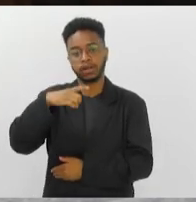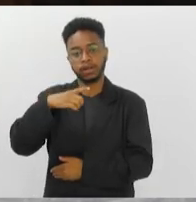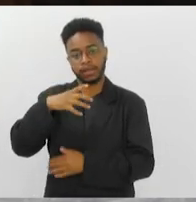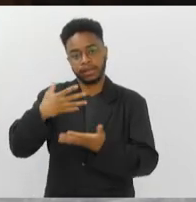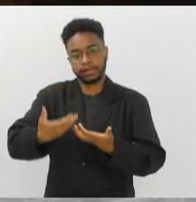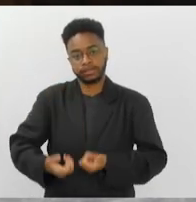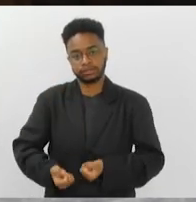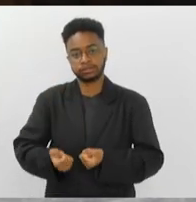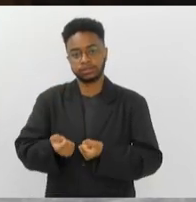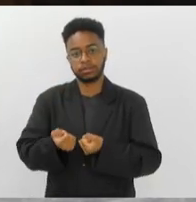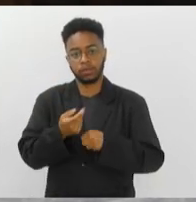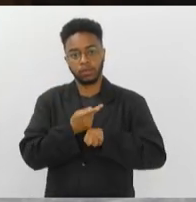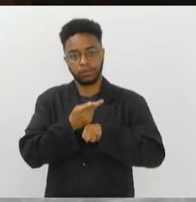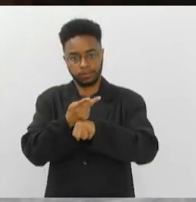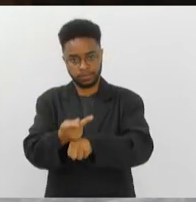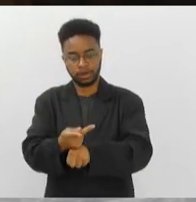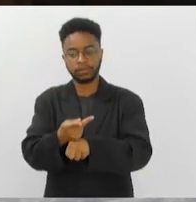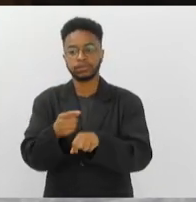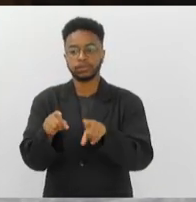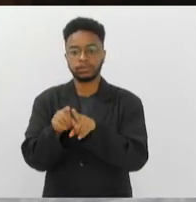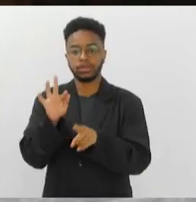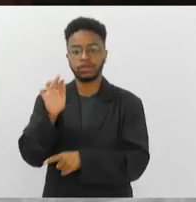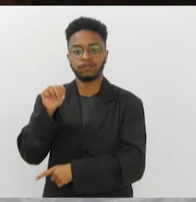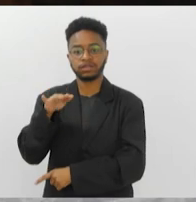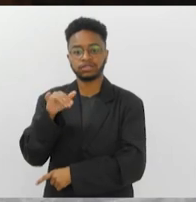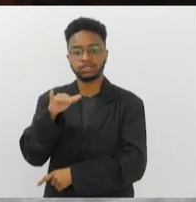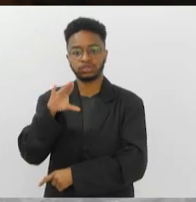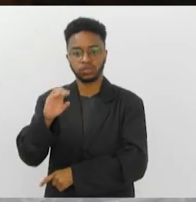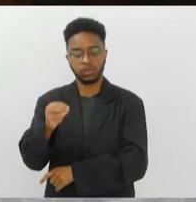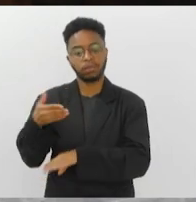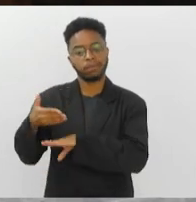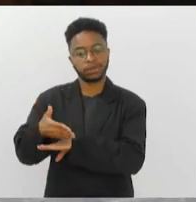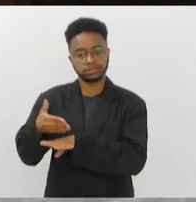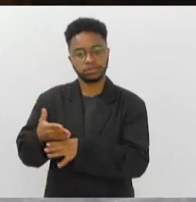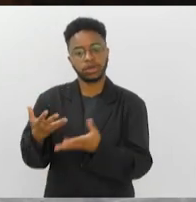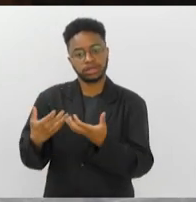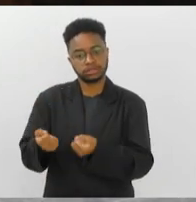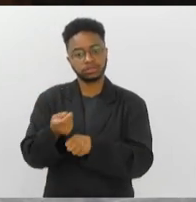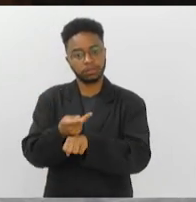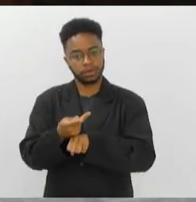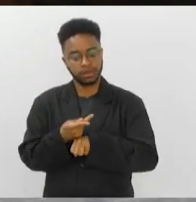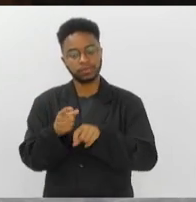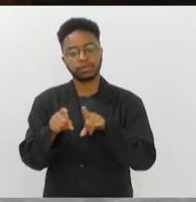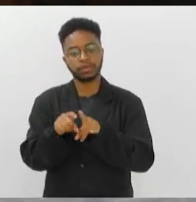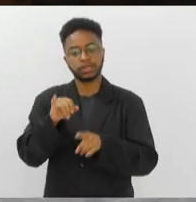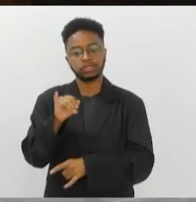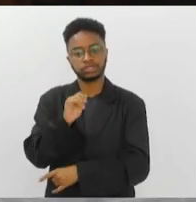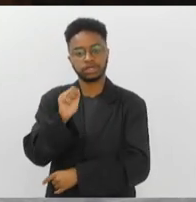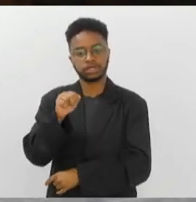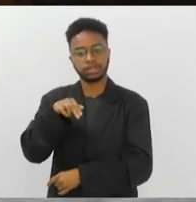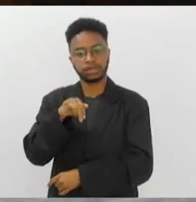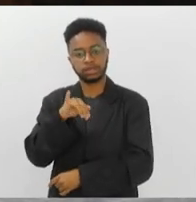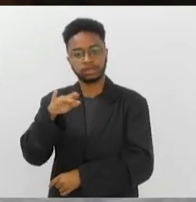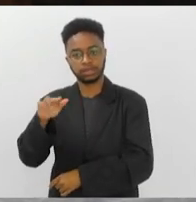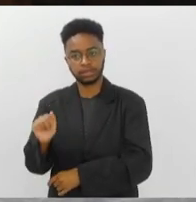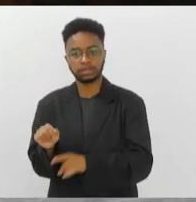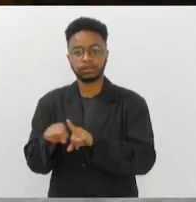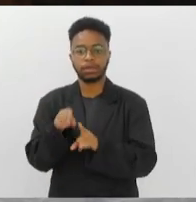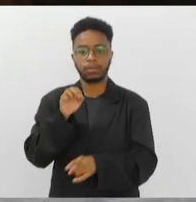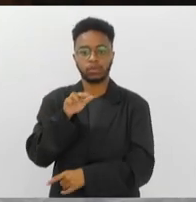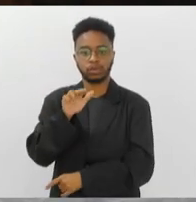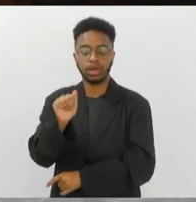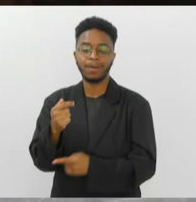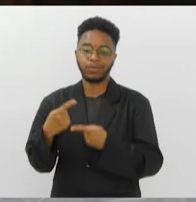contemplado pela premiação. O Francisco estava aqui para receber, a Janaína, a Bruna, né, porque somos um movimento coletivo, então,